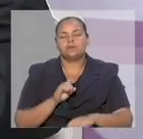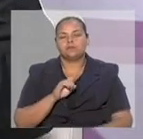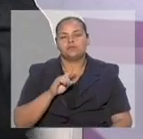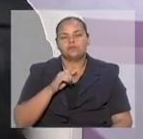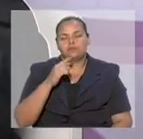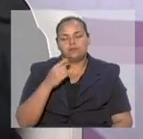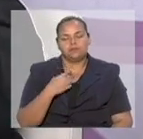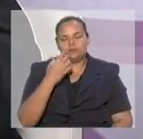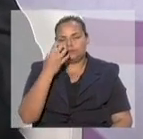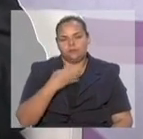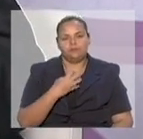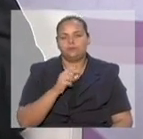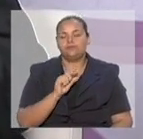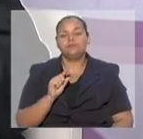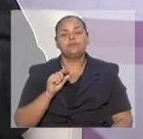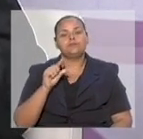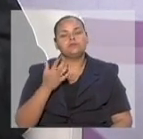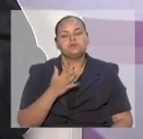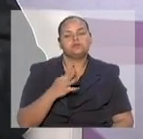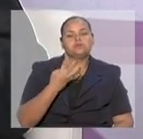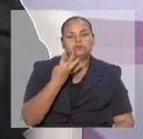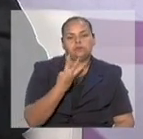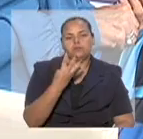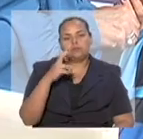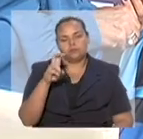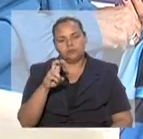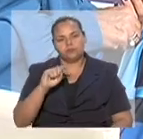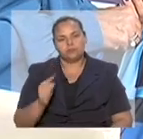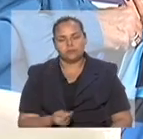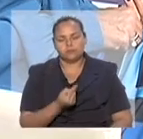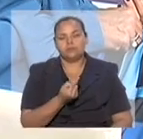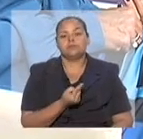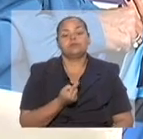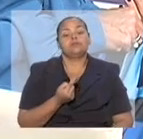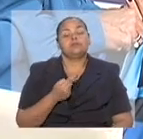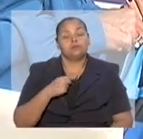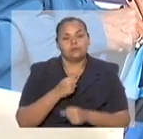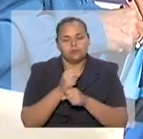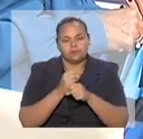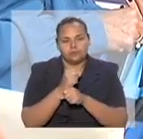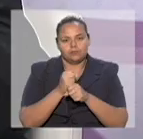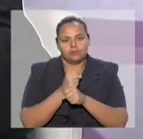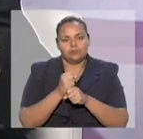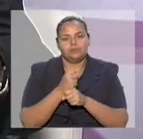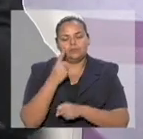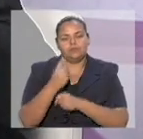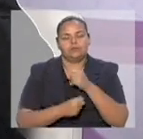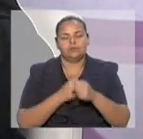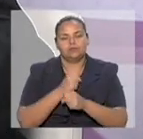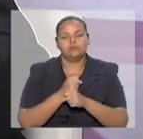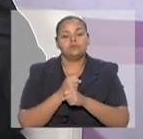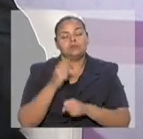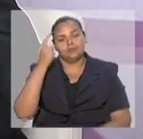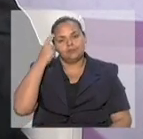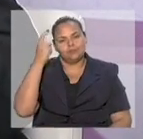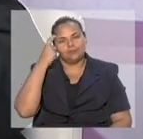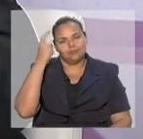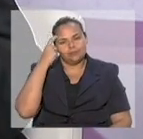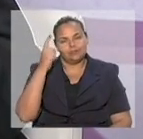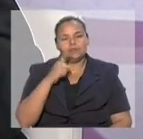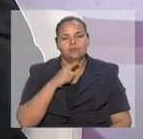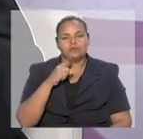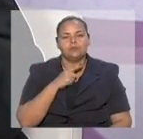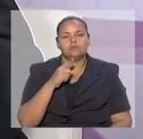menos graves, vamos dizer assim, menos complexos, seriam 45 mil novos casos por ano. Se nós pensarmos que você tem aí